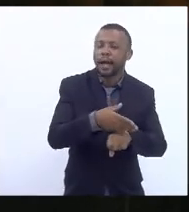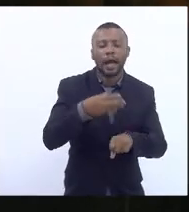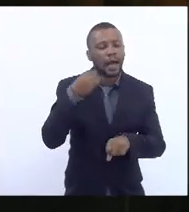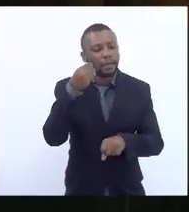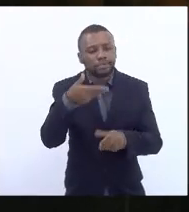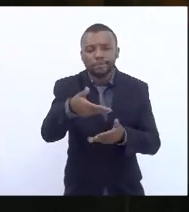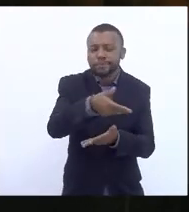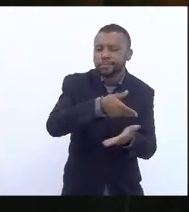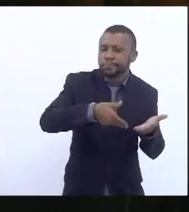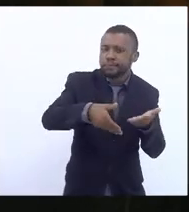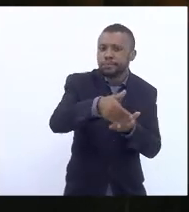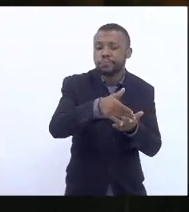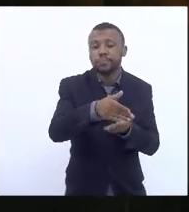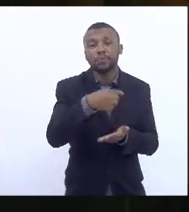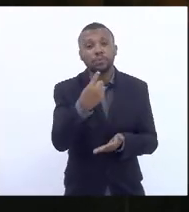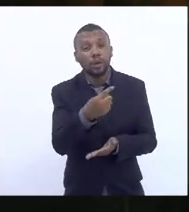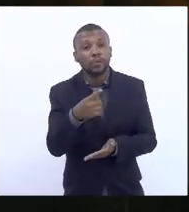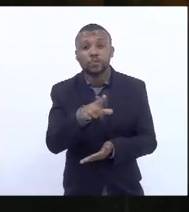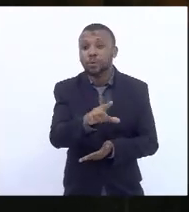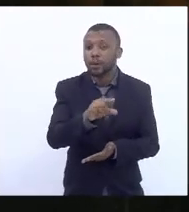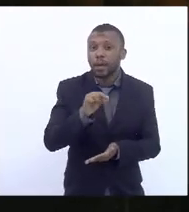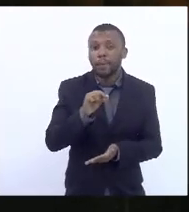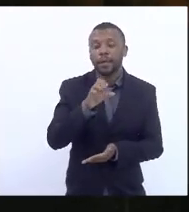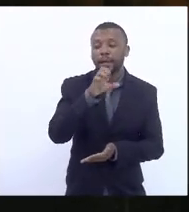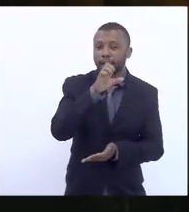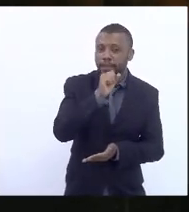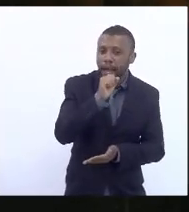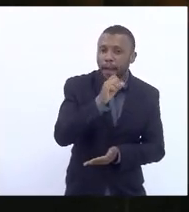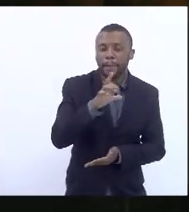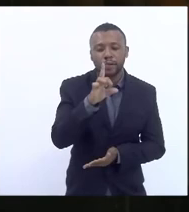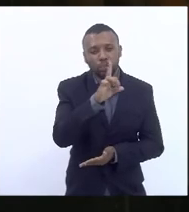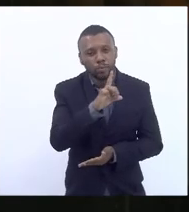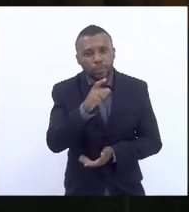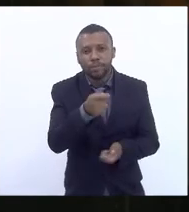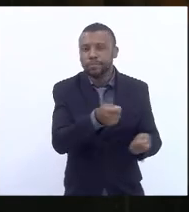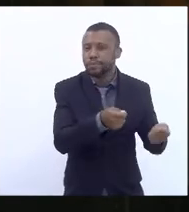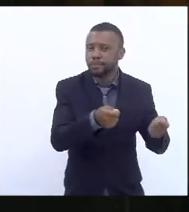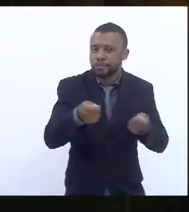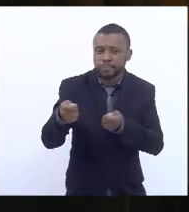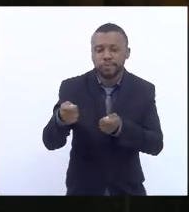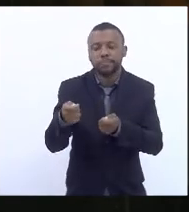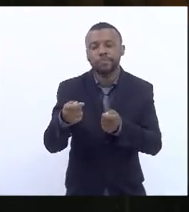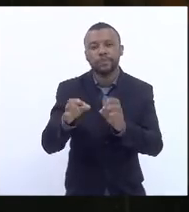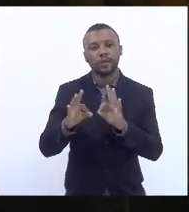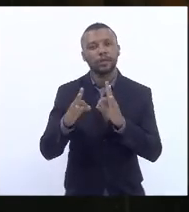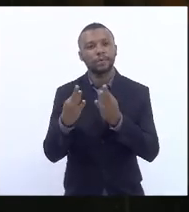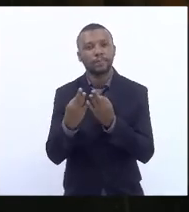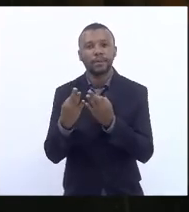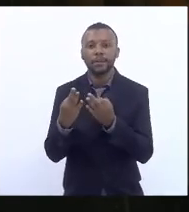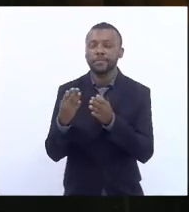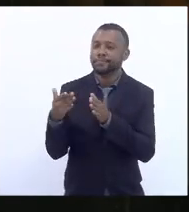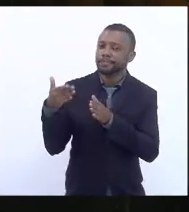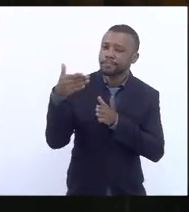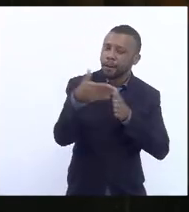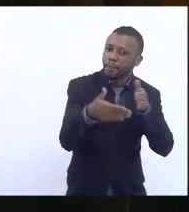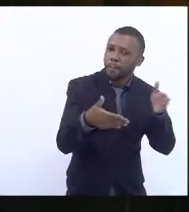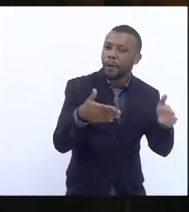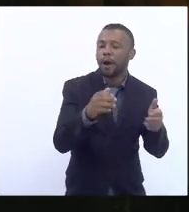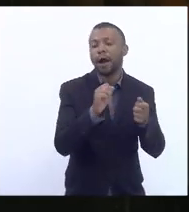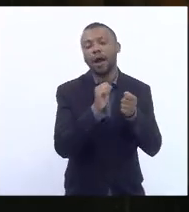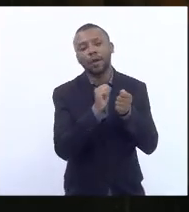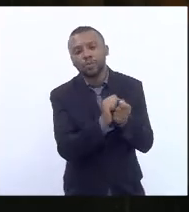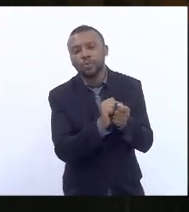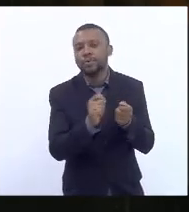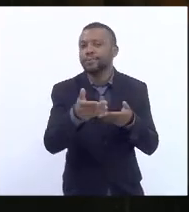para passar os nossos fins de semana, levar a nossa família, levar as coisas mais importantes que nós temos na